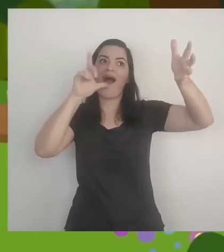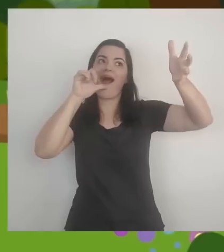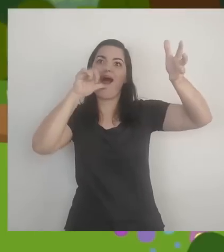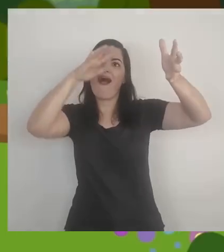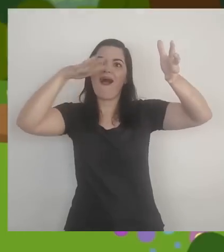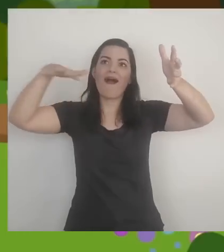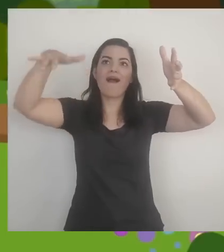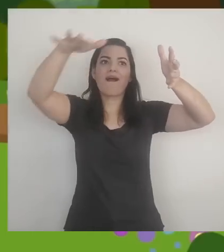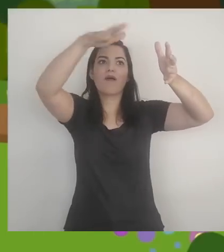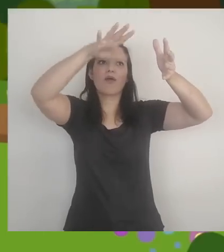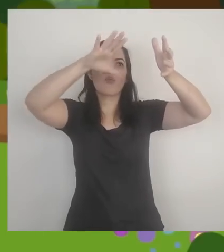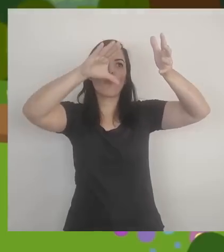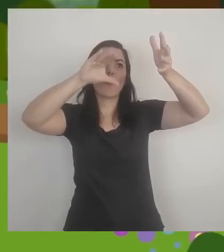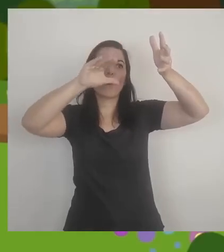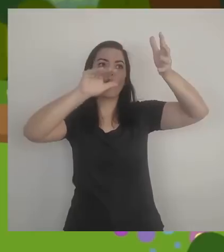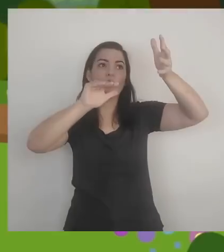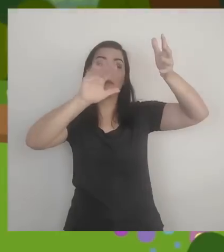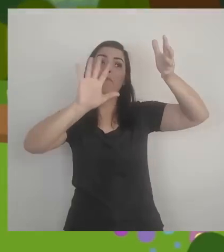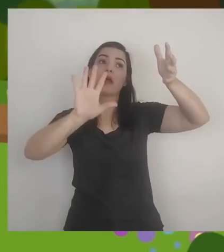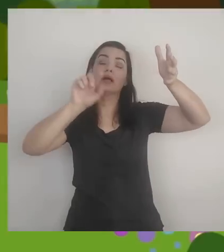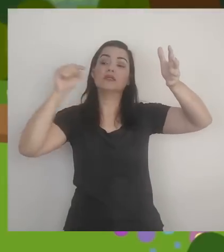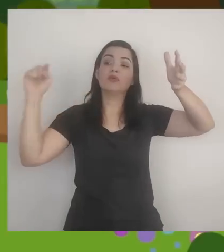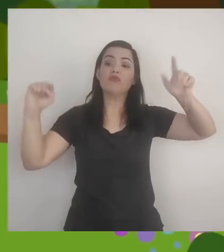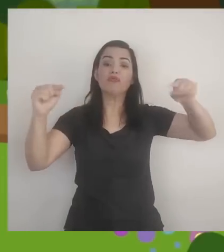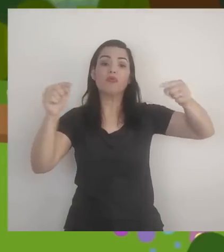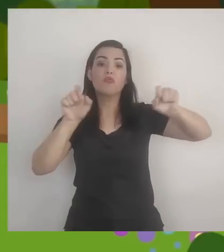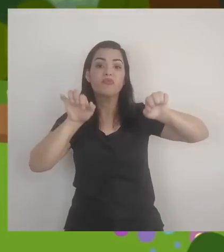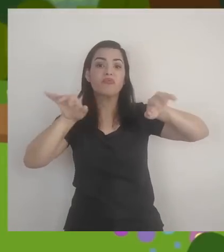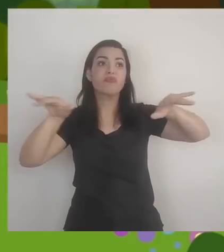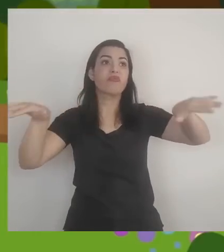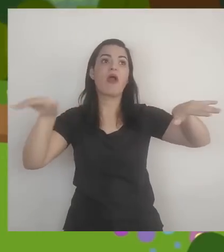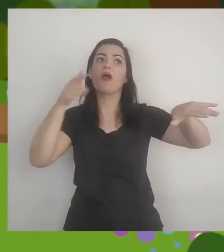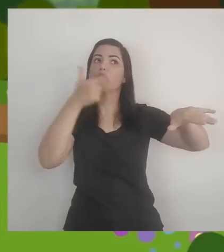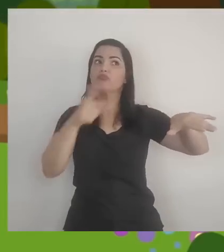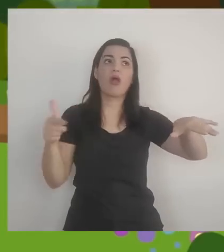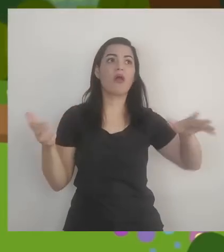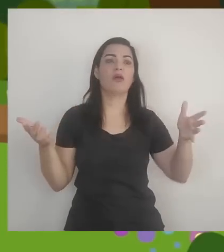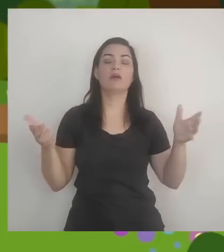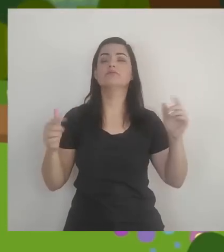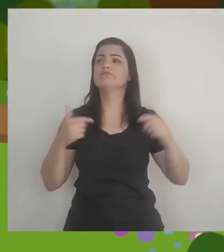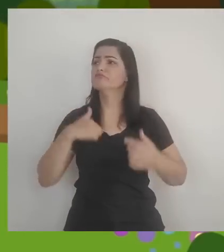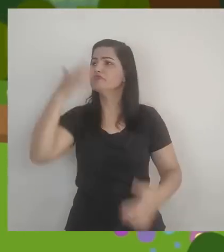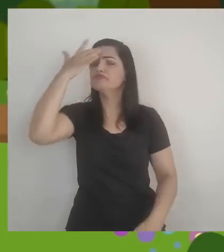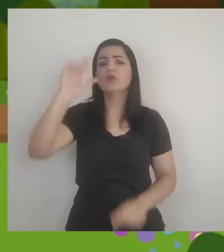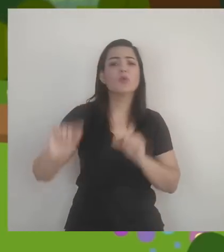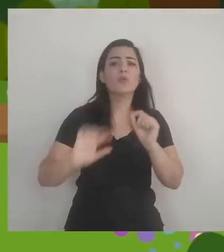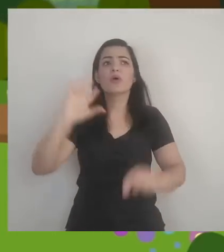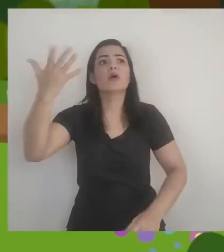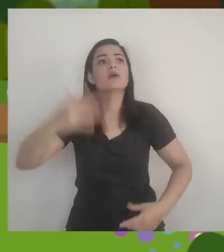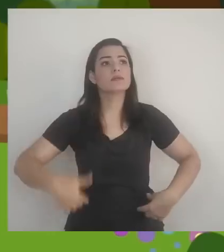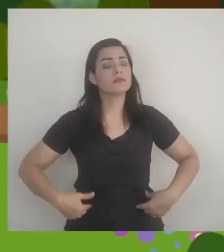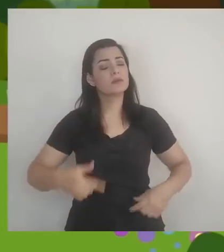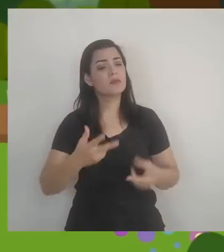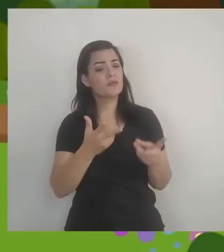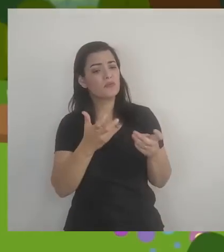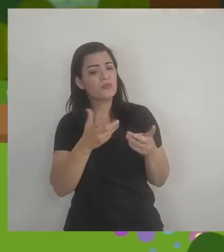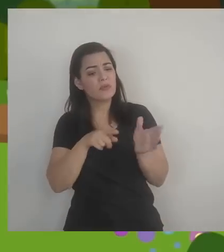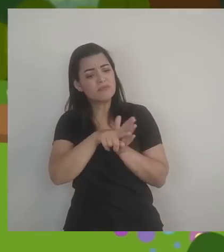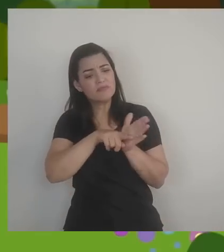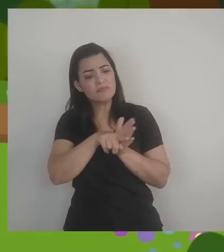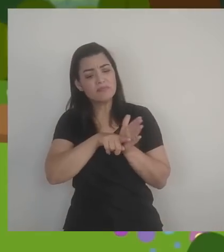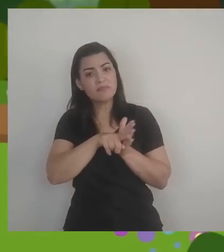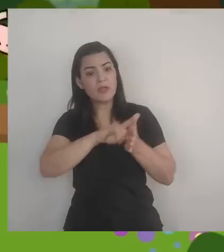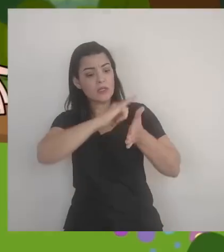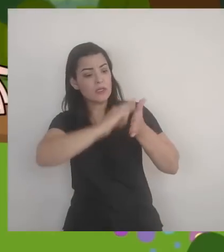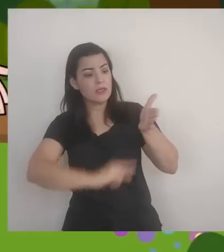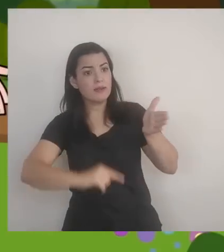vazamento. Ainda não sei o que está acontecendo. Acabei de verificar o consumo de água aqui. E ele está